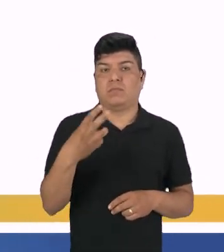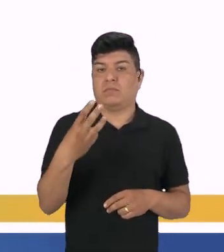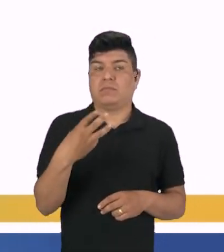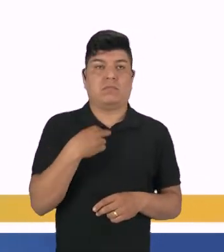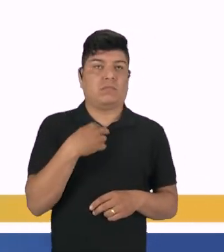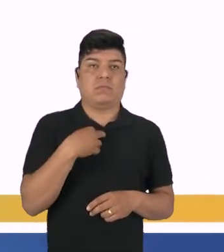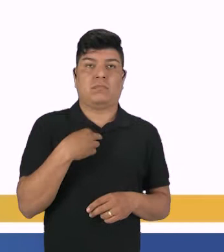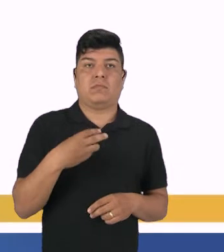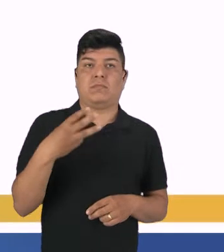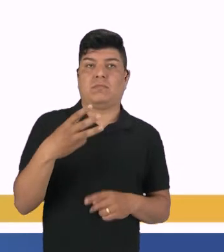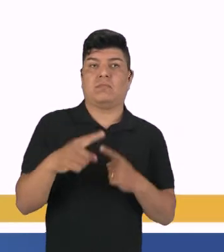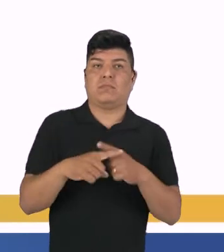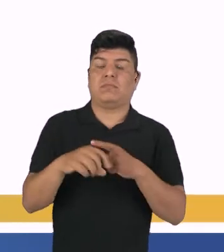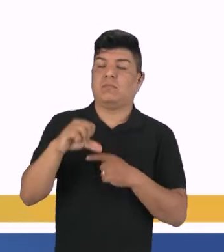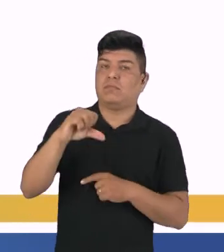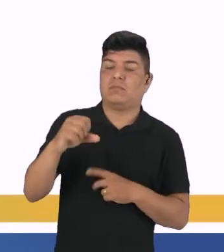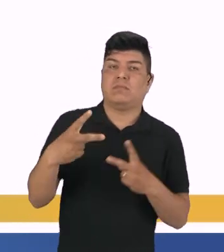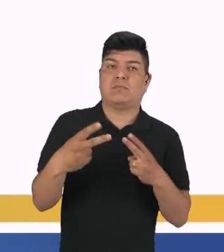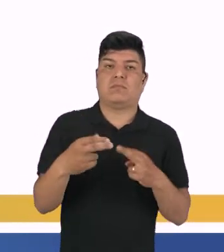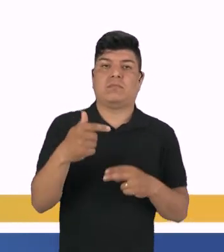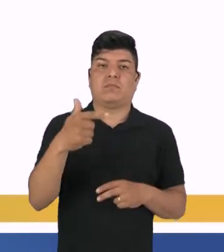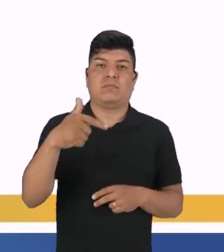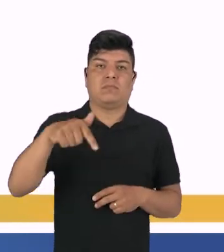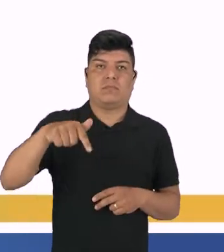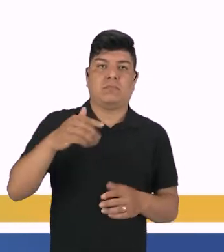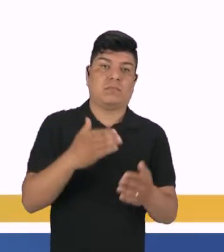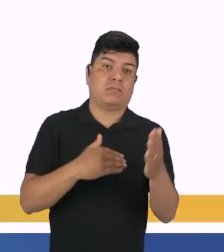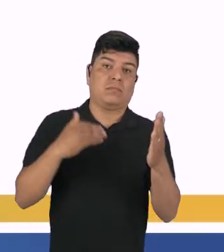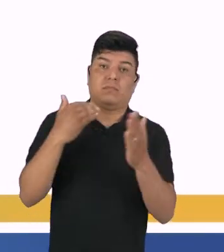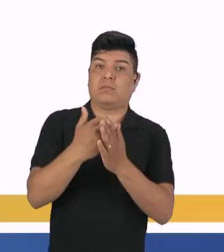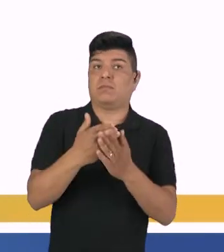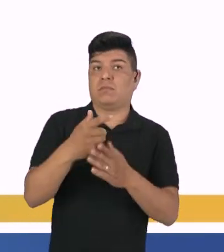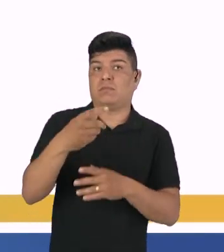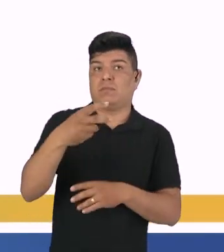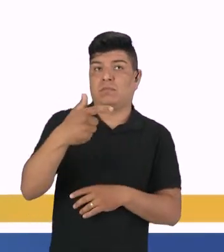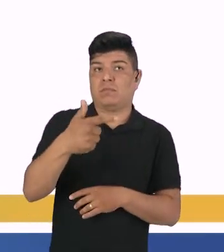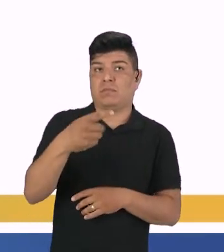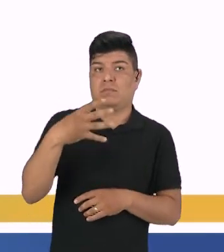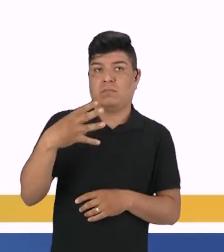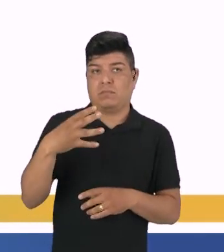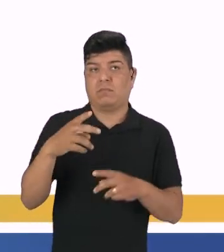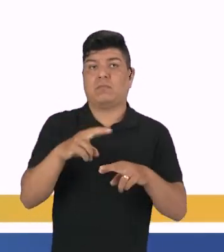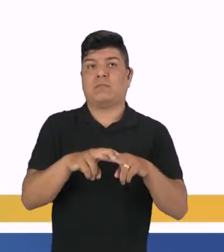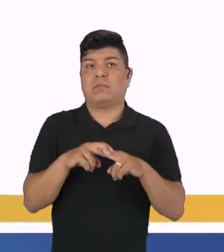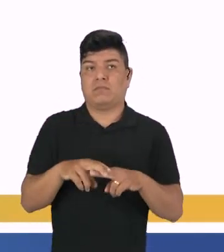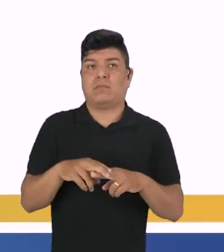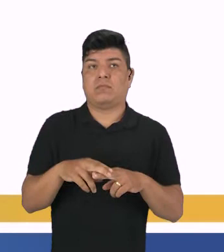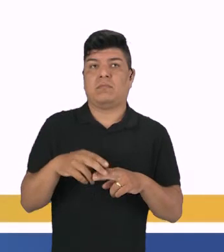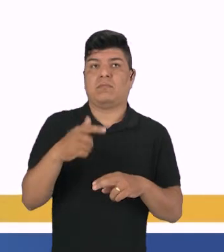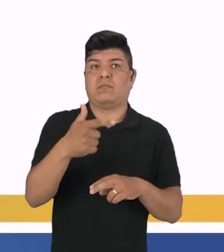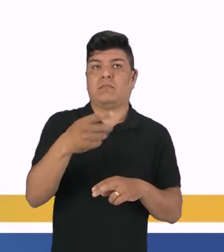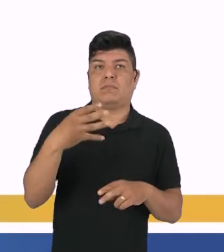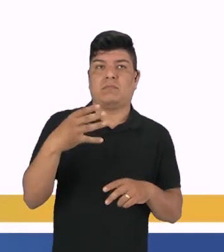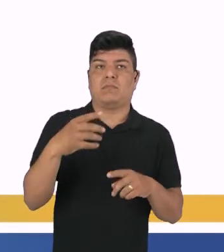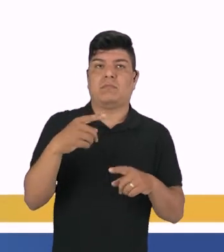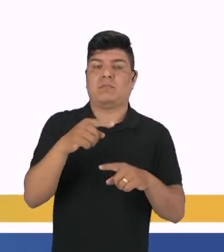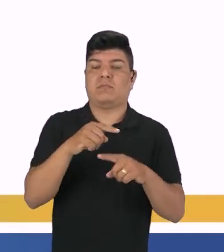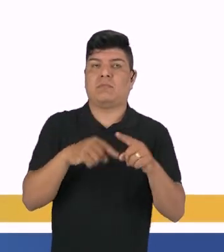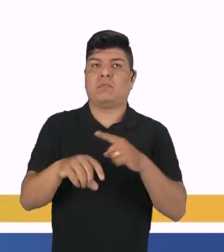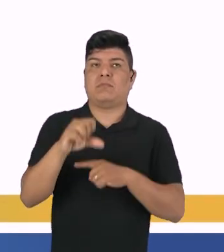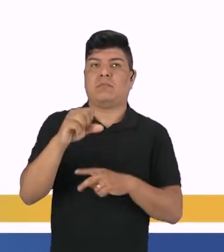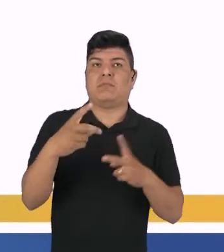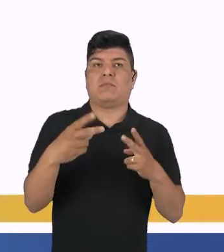Porque 3 vezes 9 vai dar 27, vai passar do 24. Então, 24 dividido para 9 vai dar